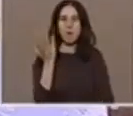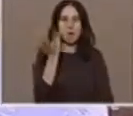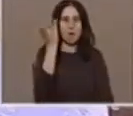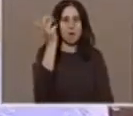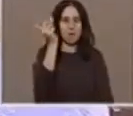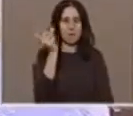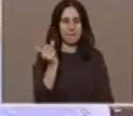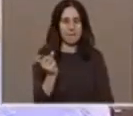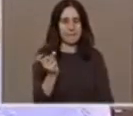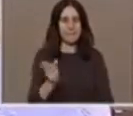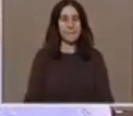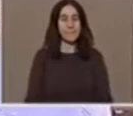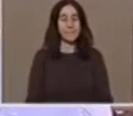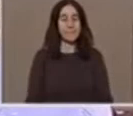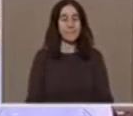Deus